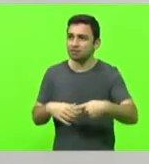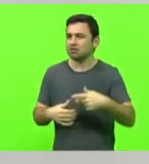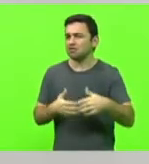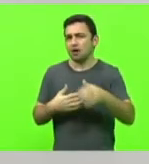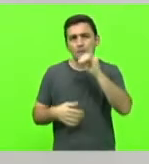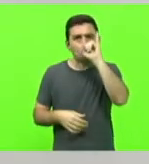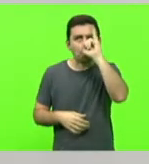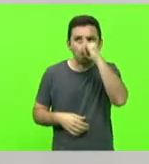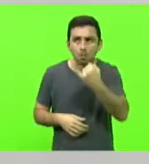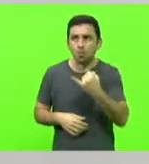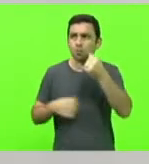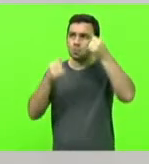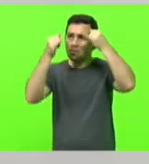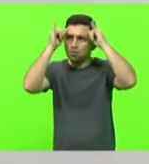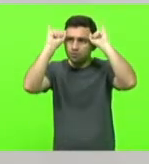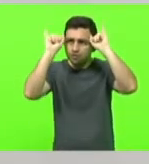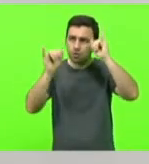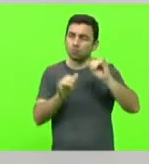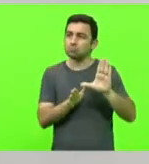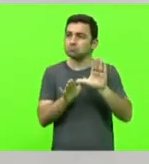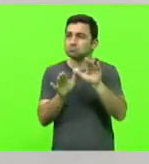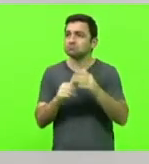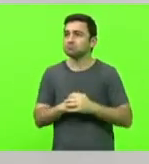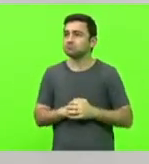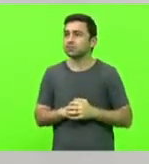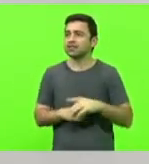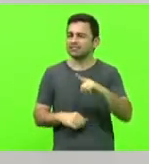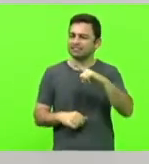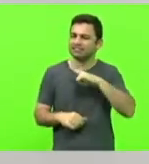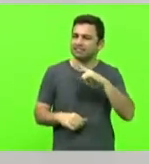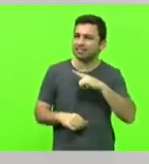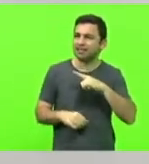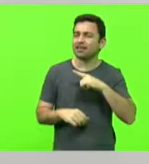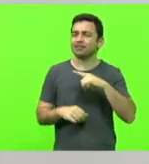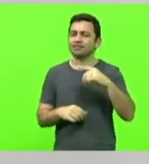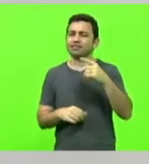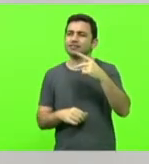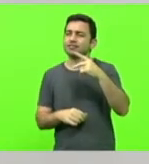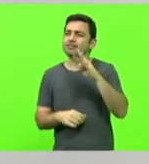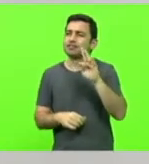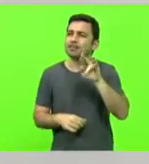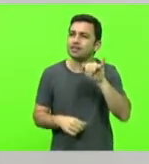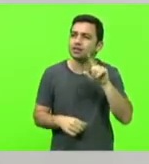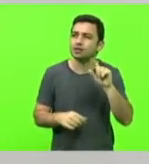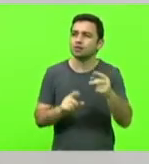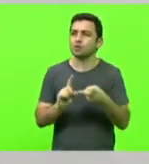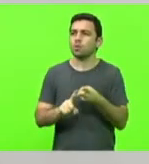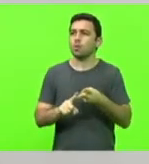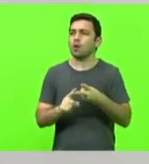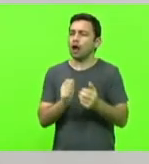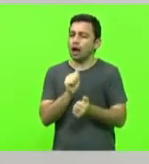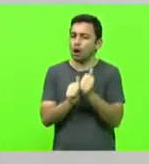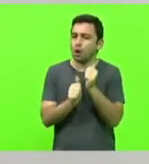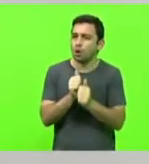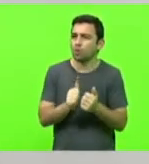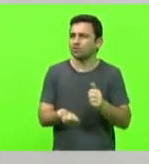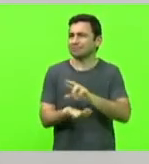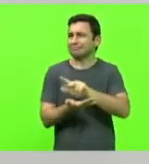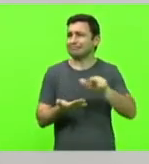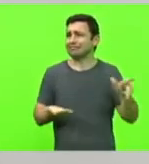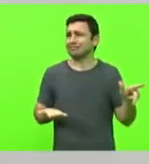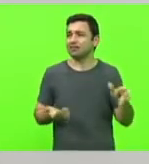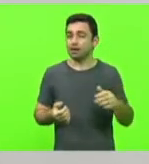suína, bovina ou avícola, nós temos o trigo, nós temos o arroz, nós temos o feijão, tudo é produzido em Santa Catarina. O